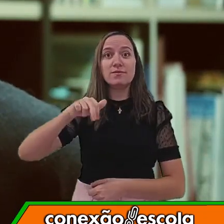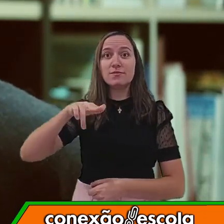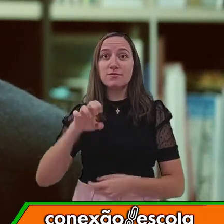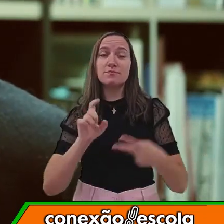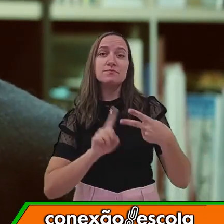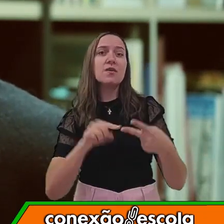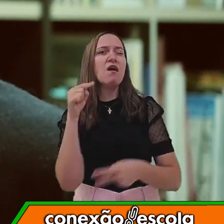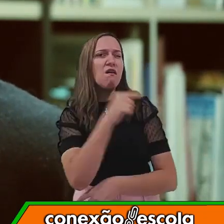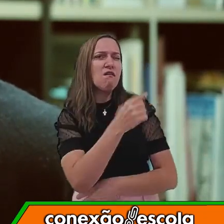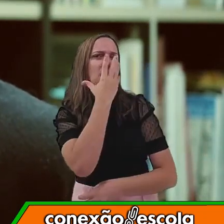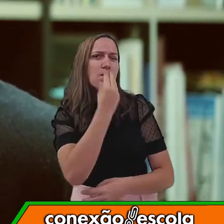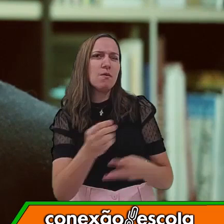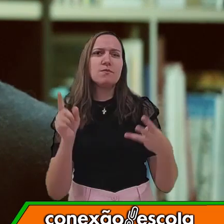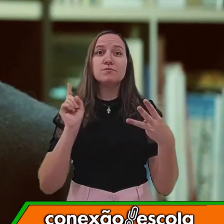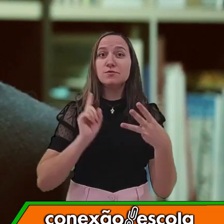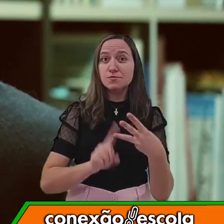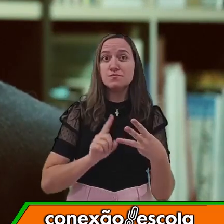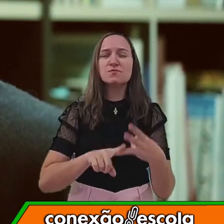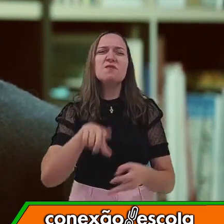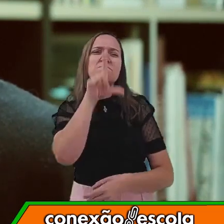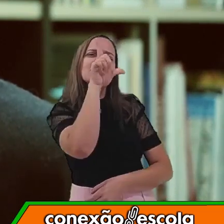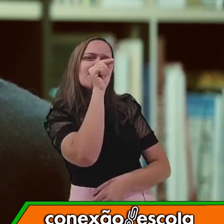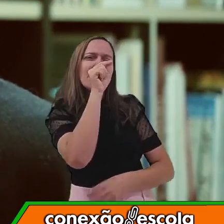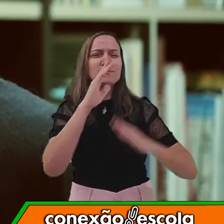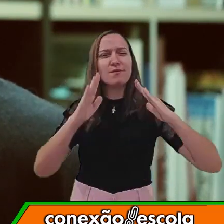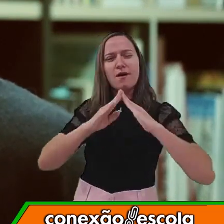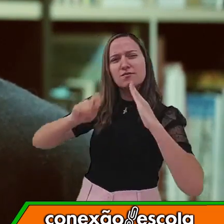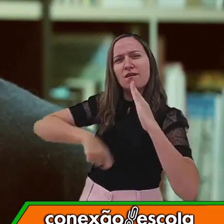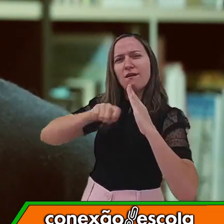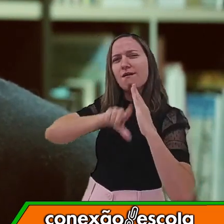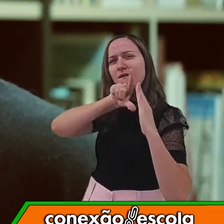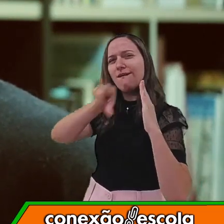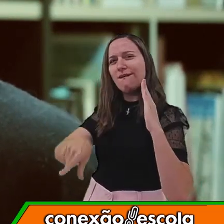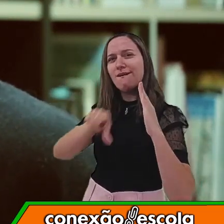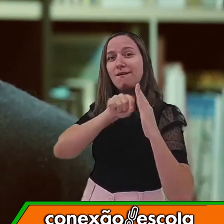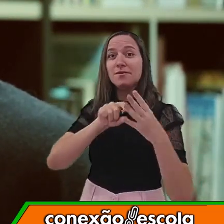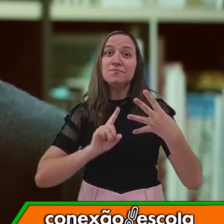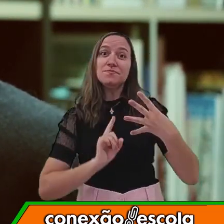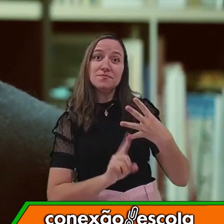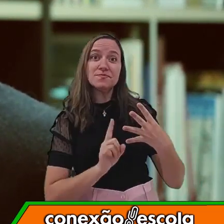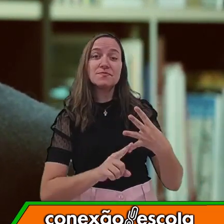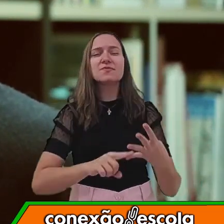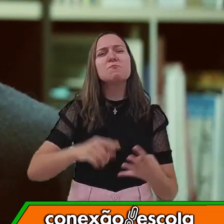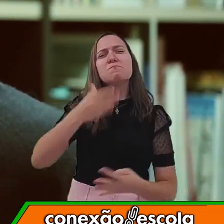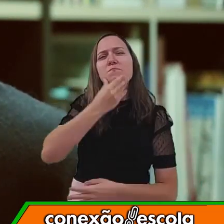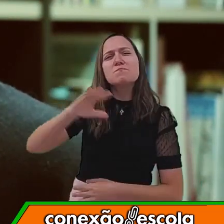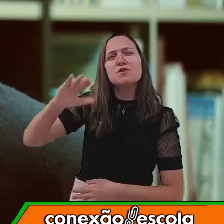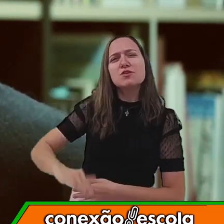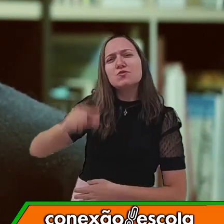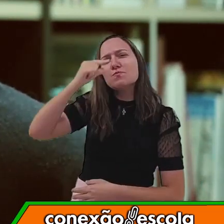Lobo, A História do Pássaro e Realejo, o Pinóquio, o Livro das Pequenas Verdades.